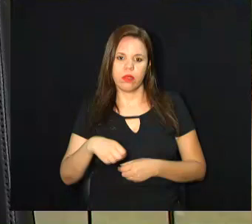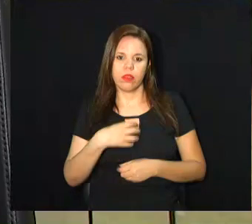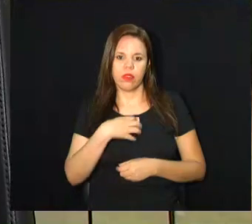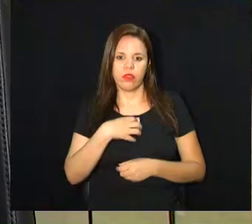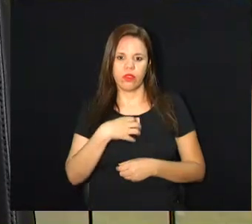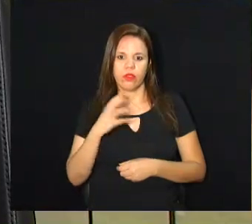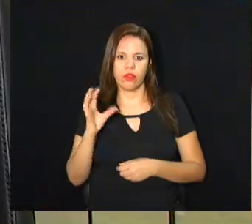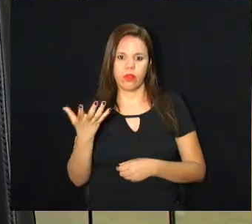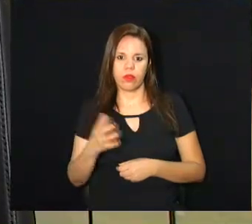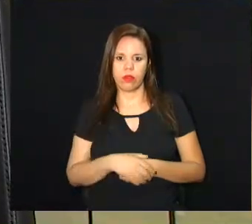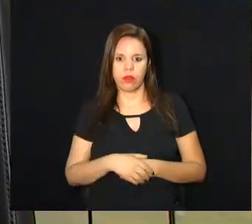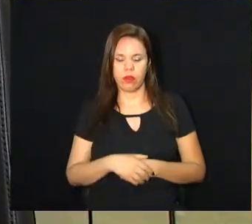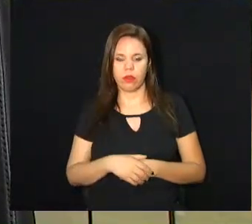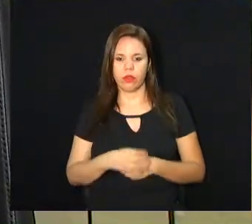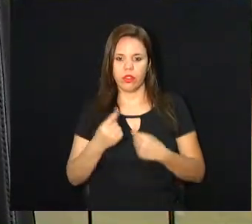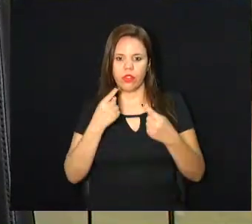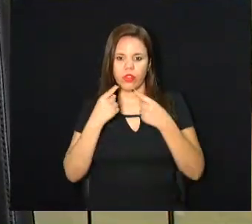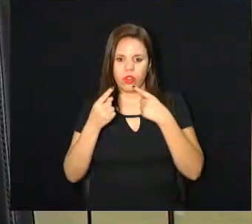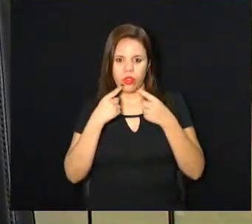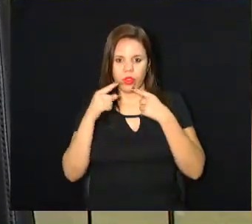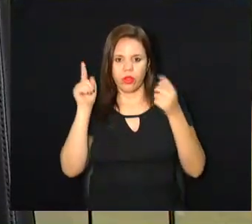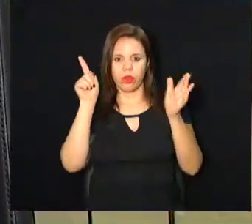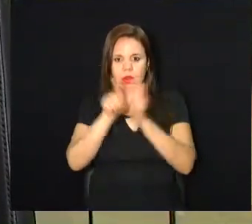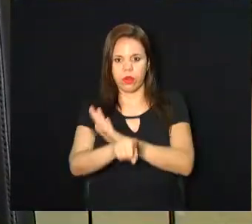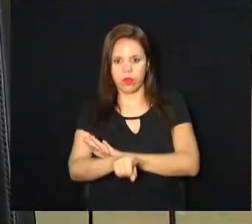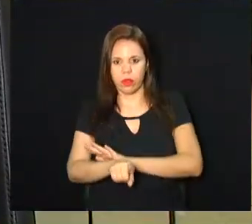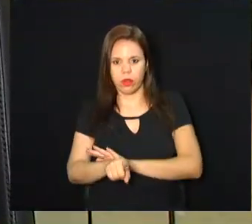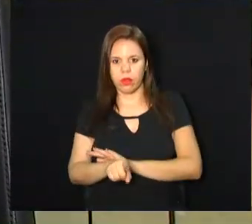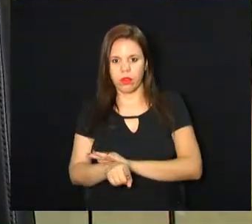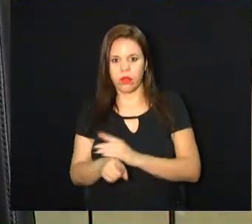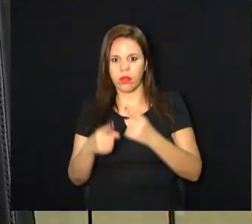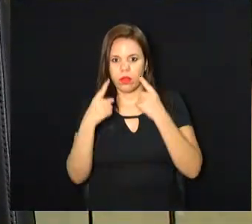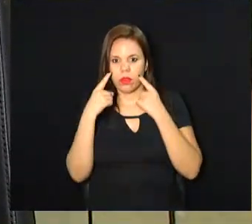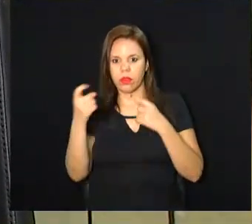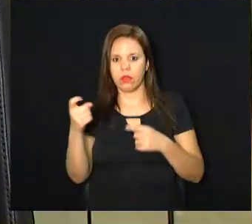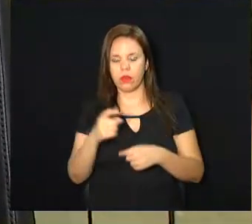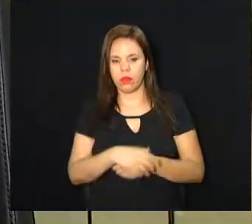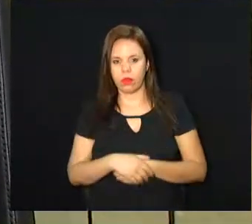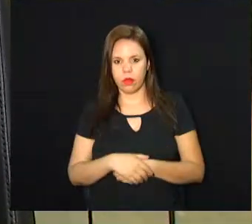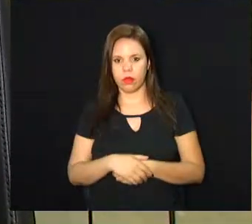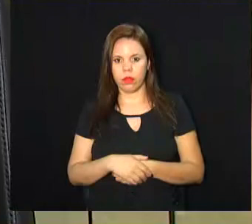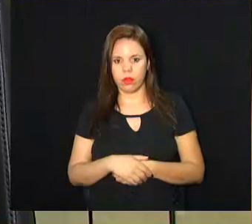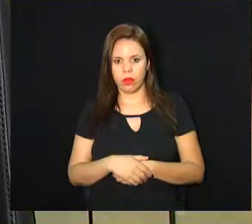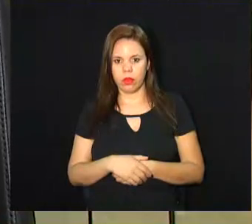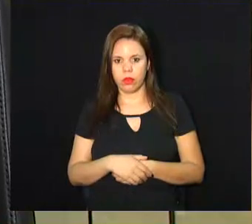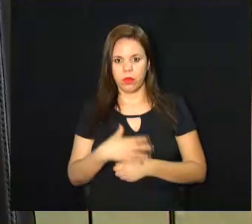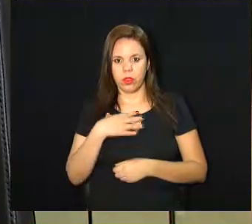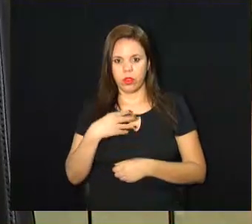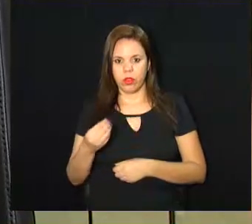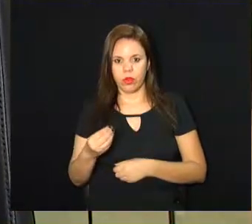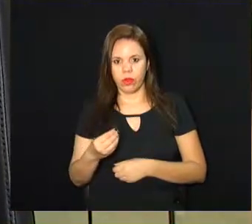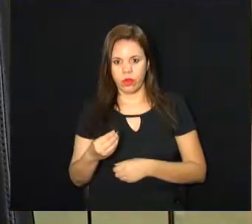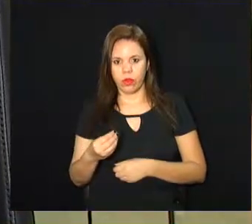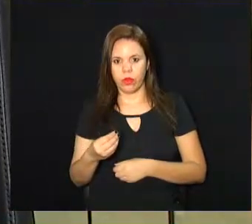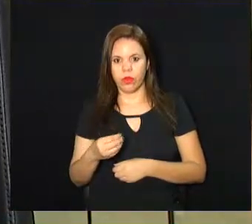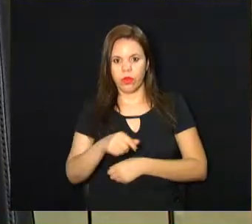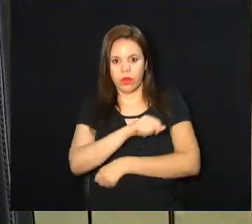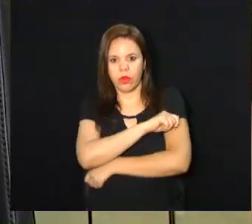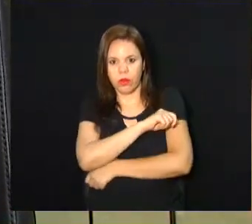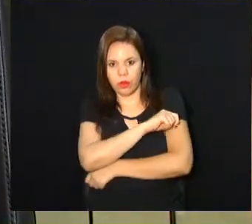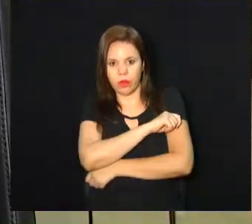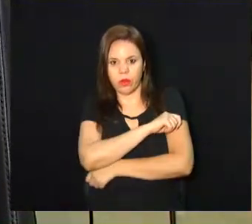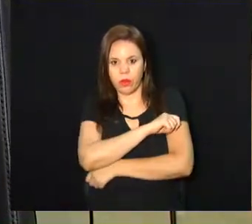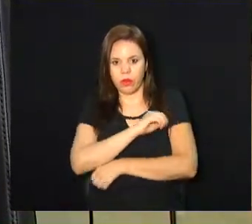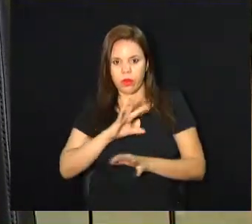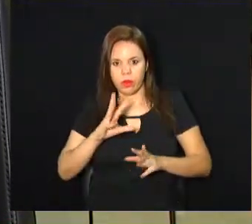que está acontecendo, dialogar, perguntar, se interessar pelos filhos, pelos estudantes,